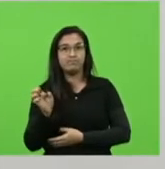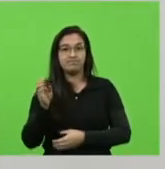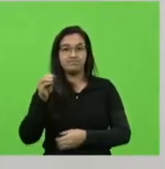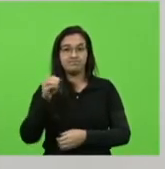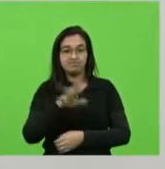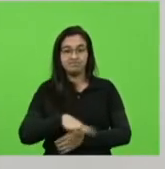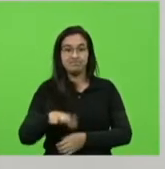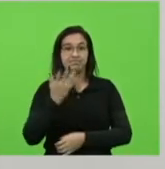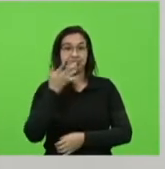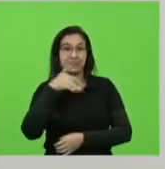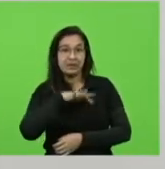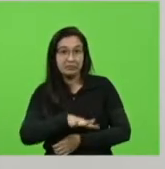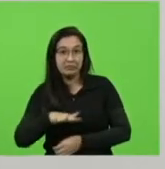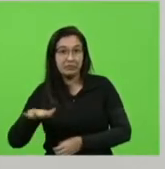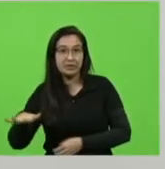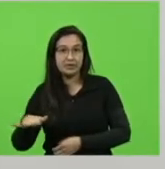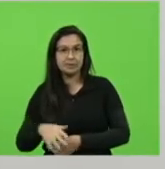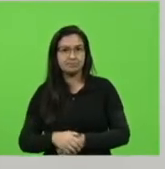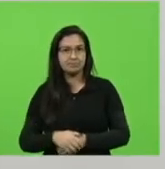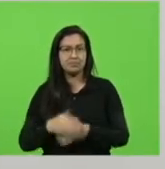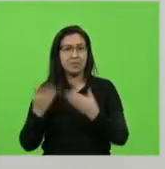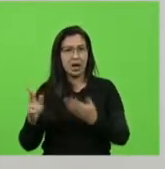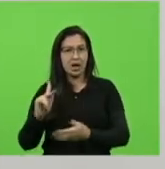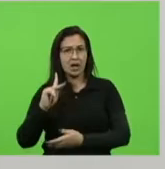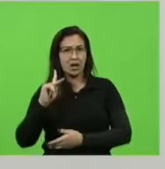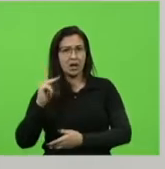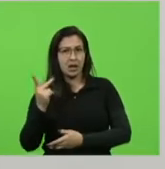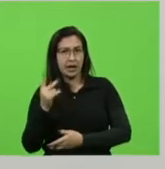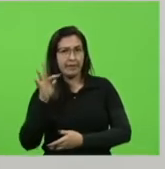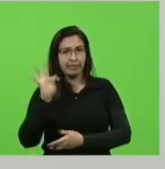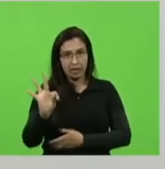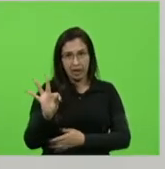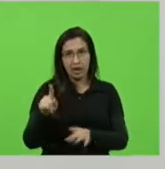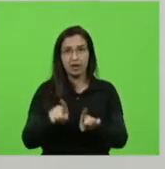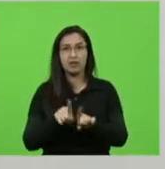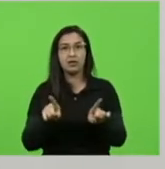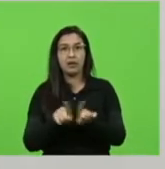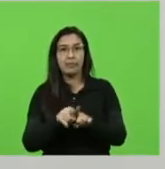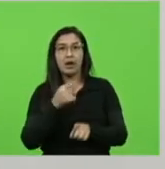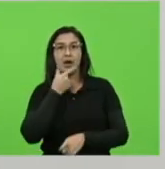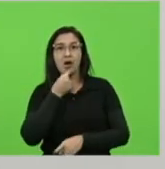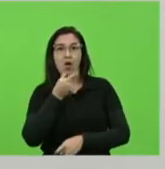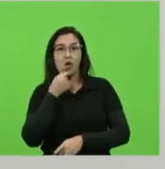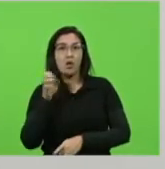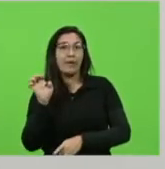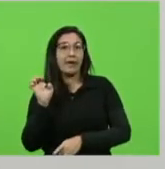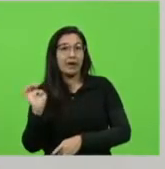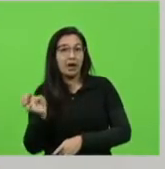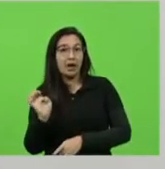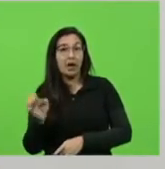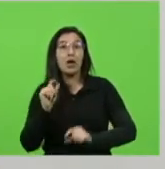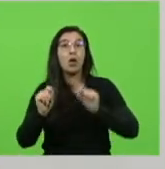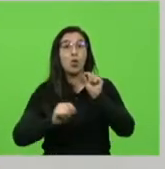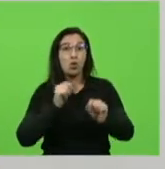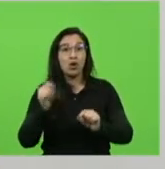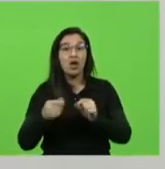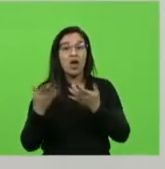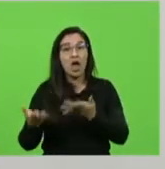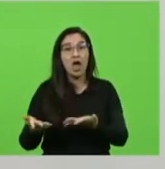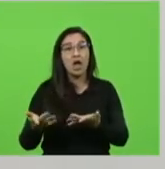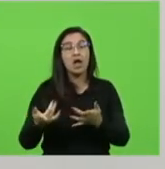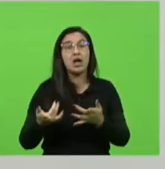sexual. O homossexual e o heterossexual, mas vamos precisamente falar sobre o homossexual, é aquele que pratica sexo